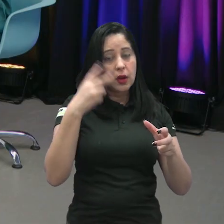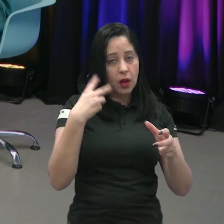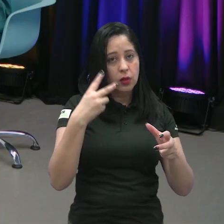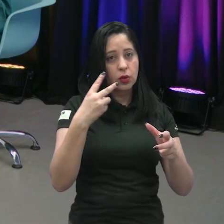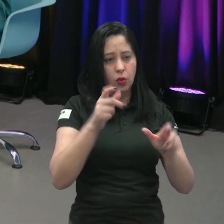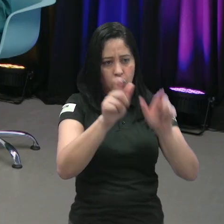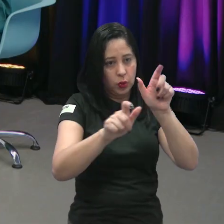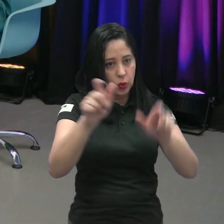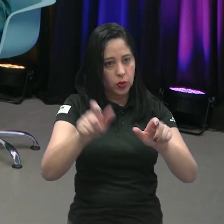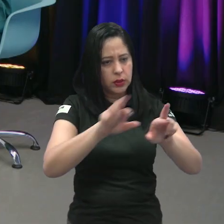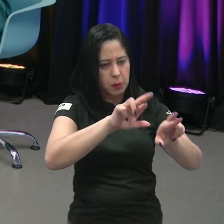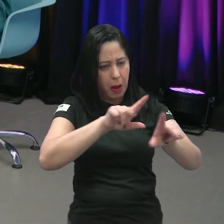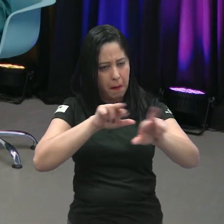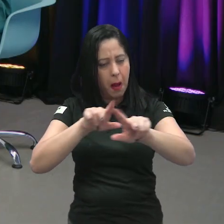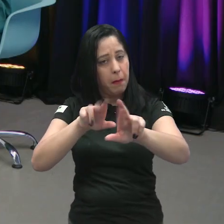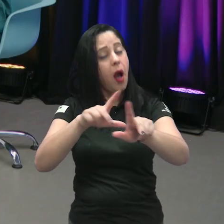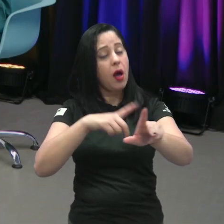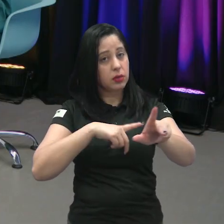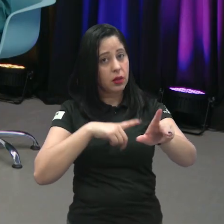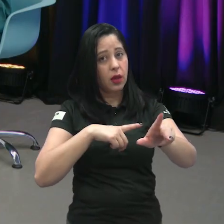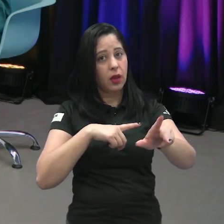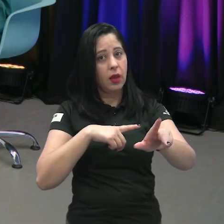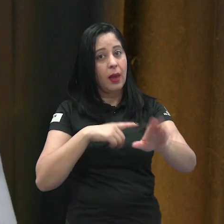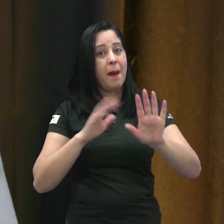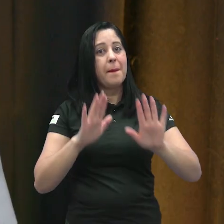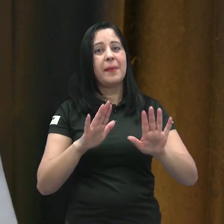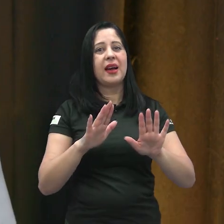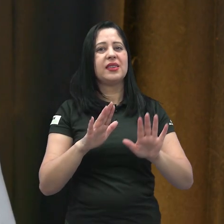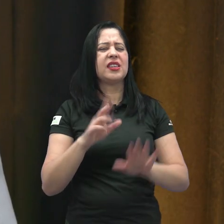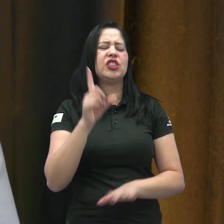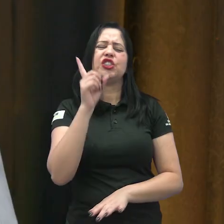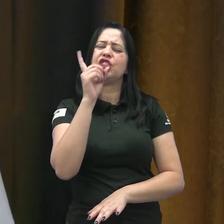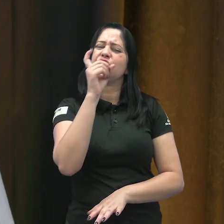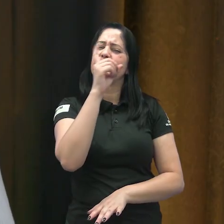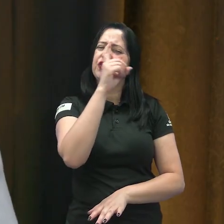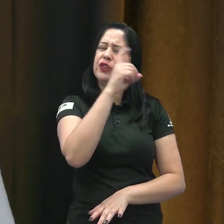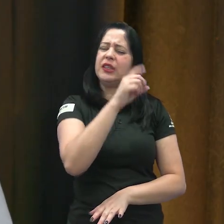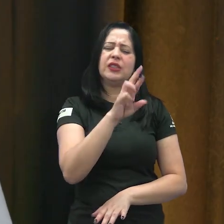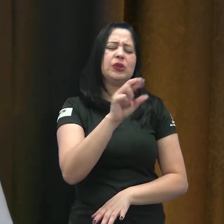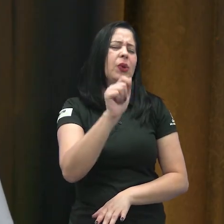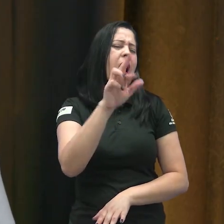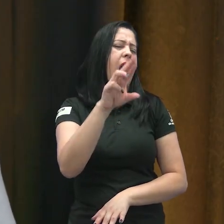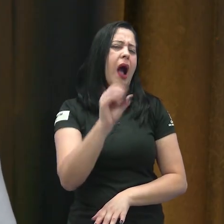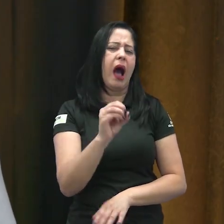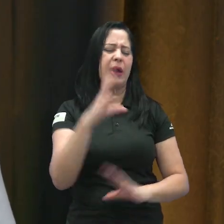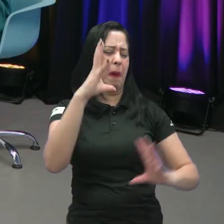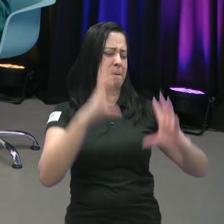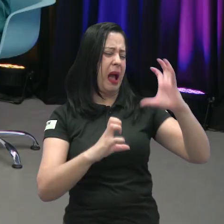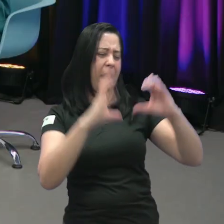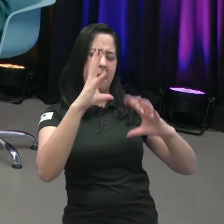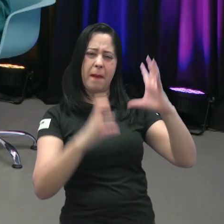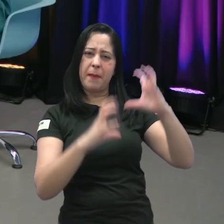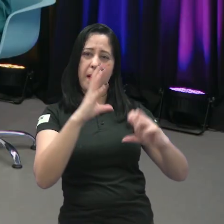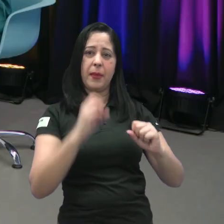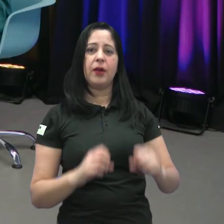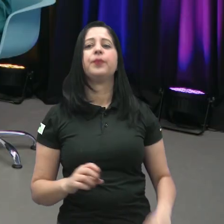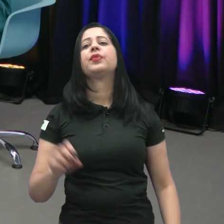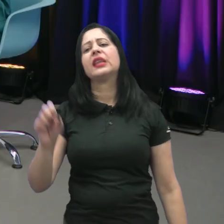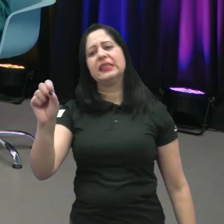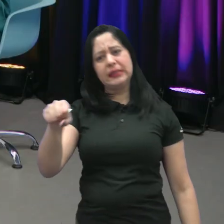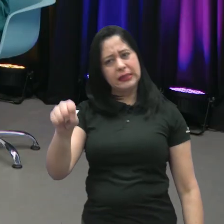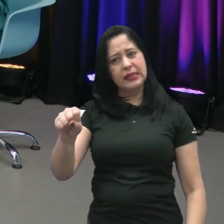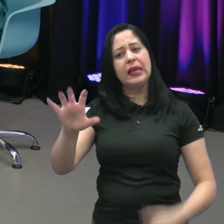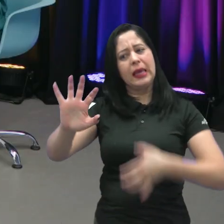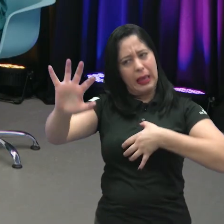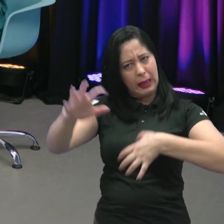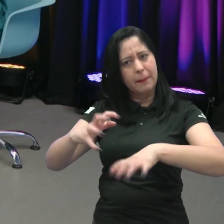são pessoas realmente diferenciadas. É muito raro alguém ter um atrito com o outro. Estão abertos a ouvir também. Exatamente.